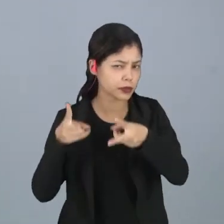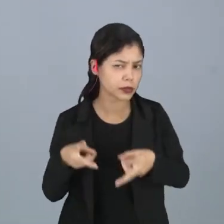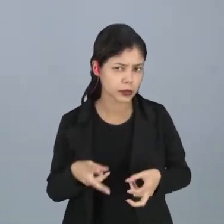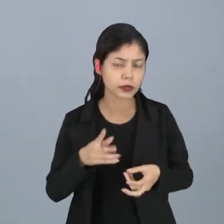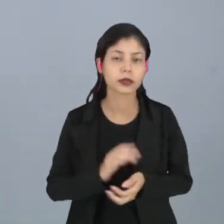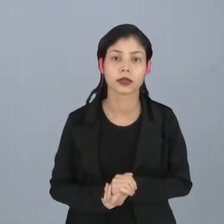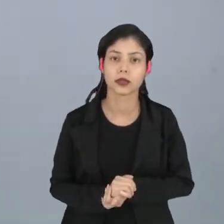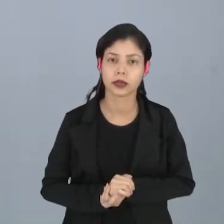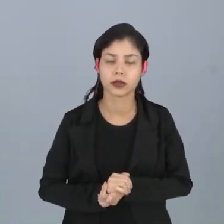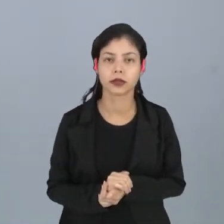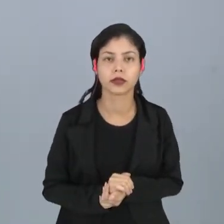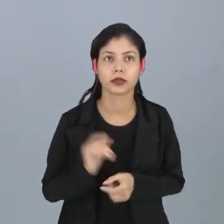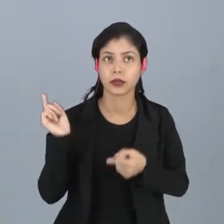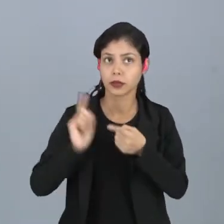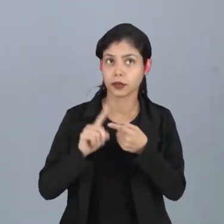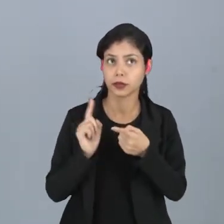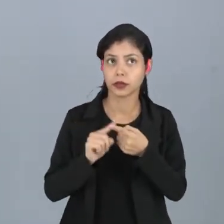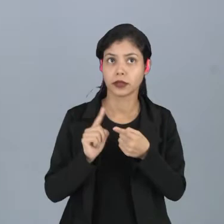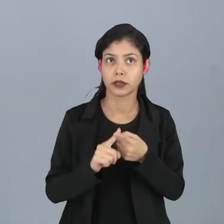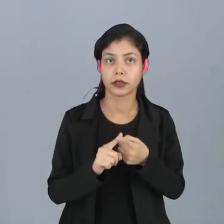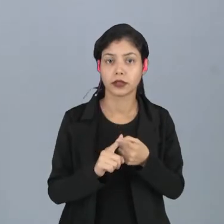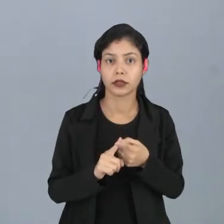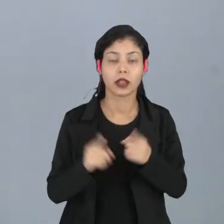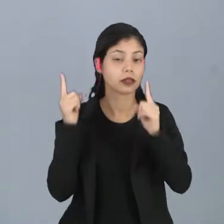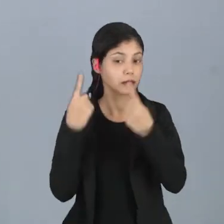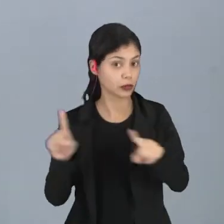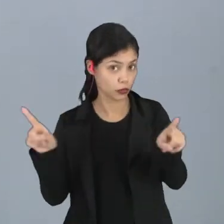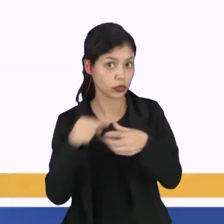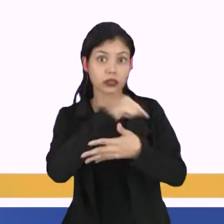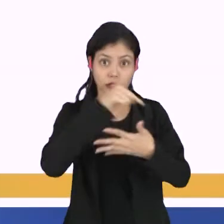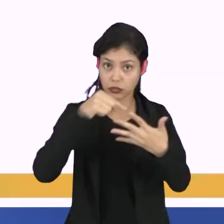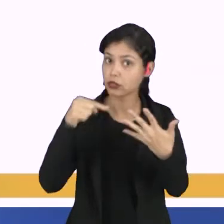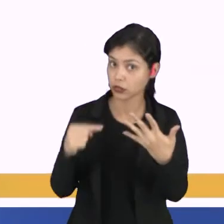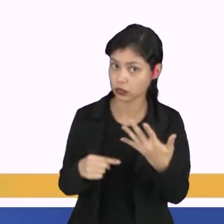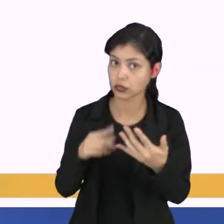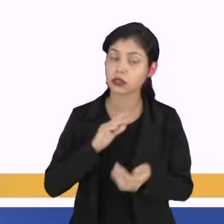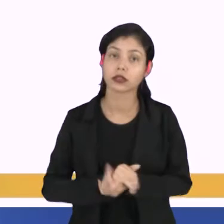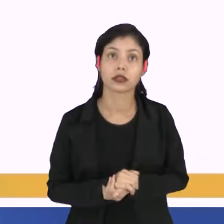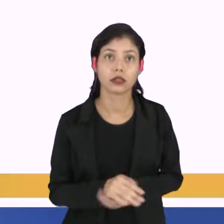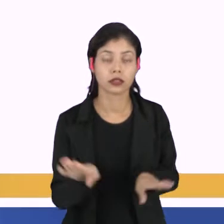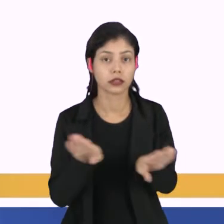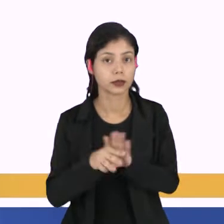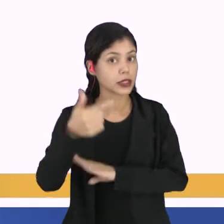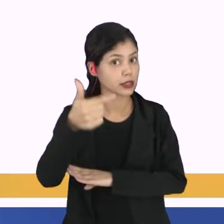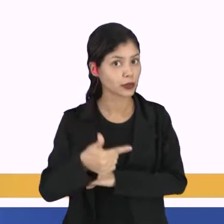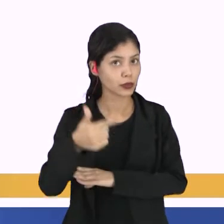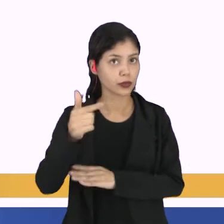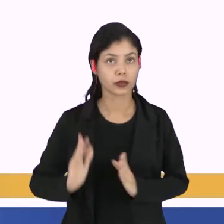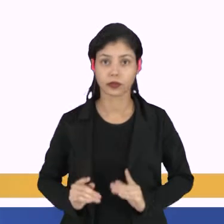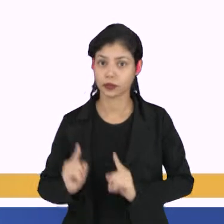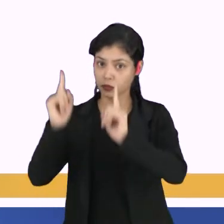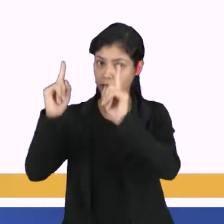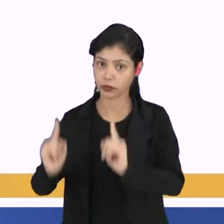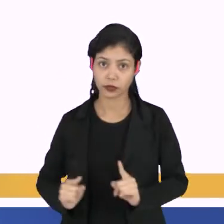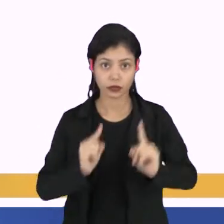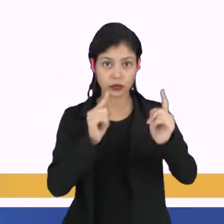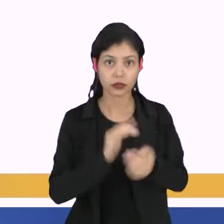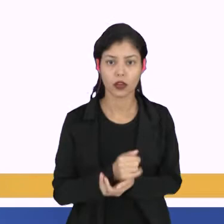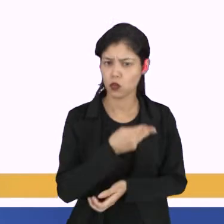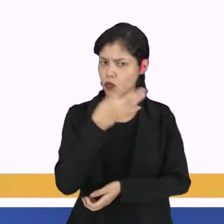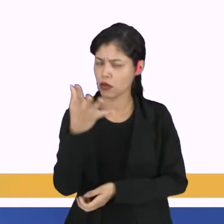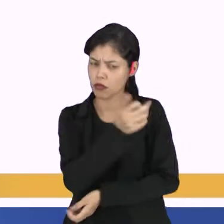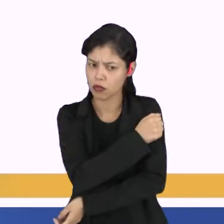ela tem aí, na primeira coluna, os estilos musicais e, na segunda coluna, a quantidade de alunos